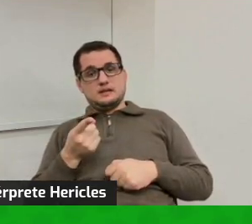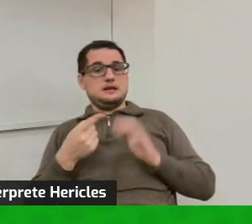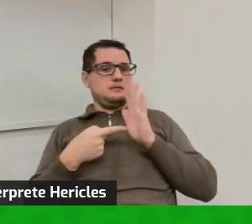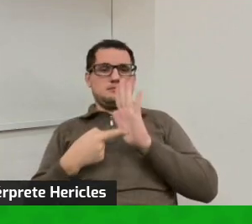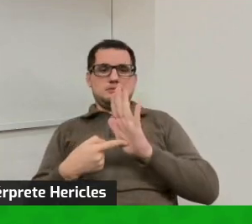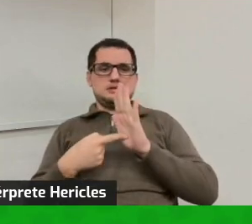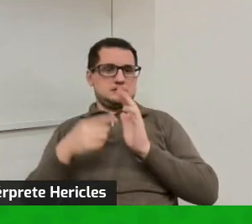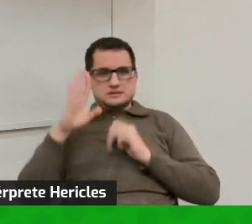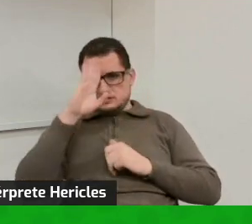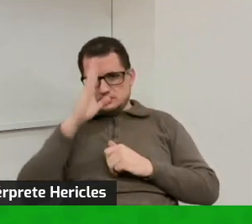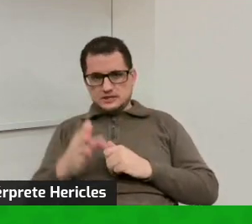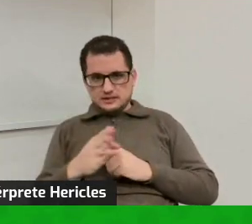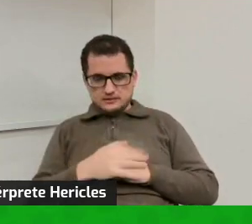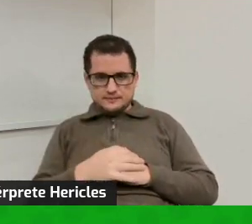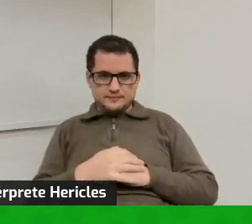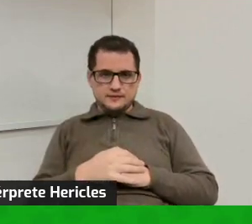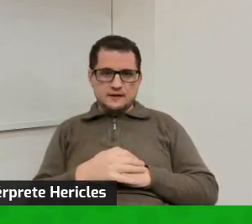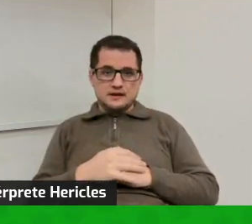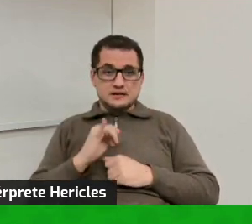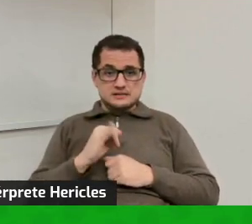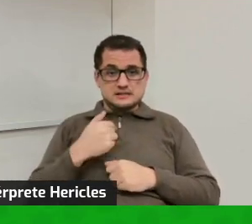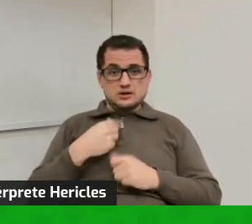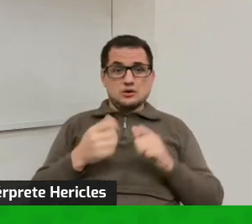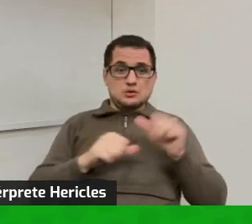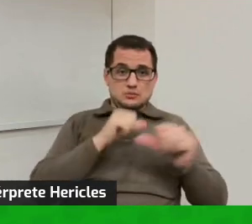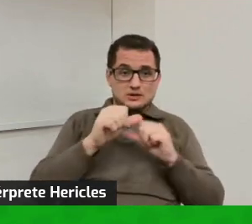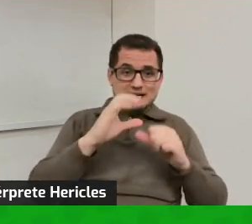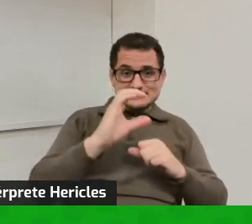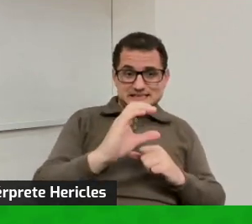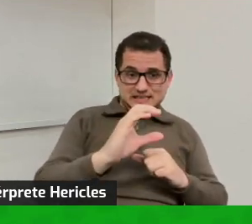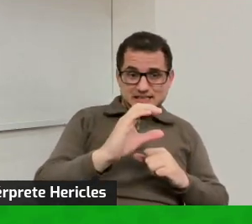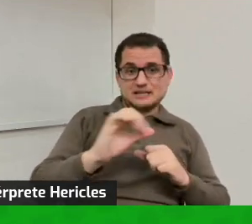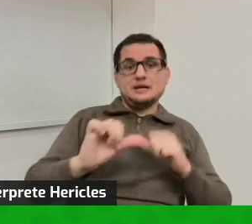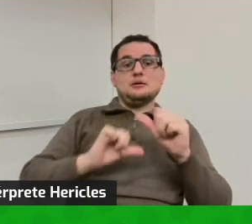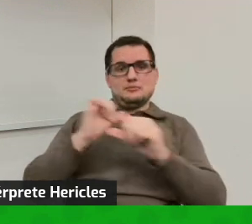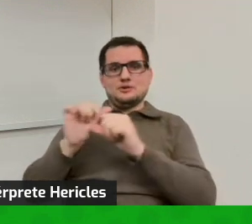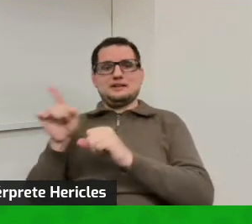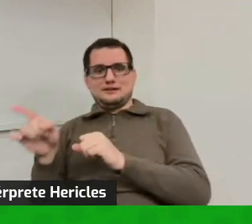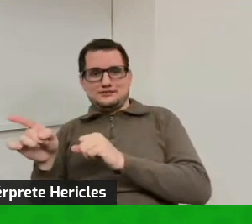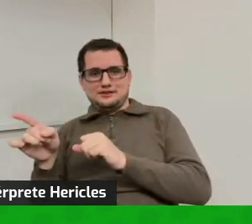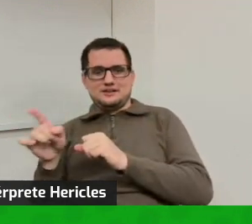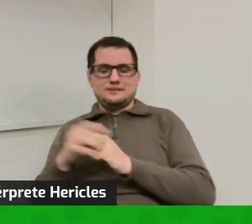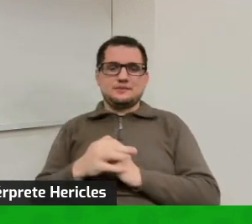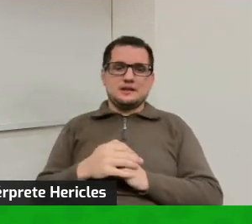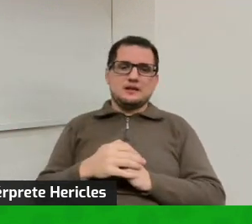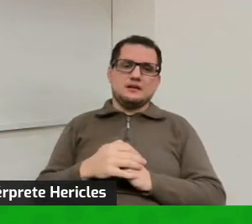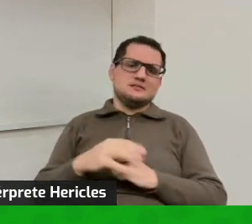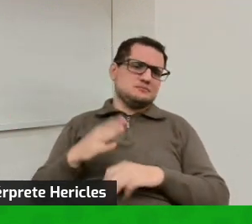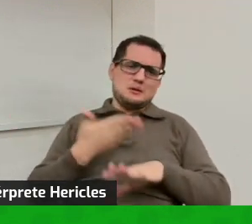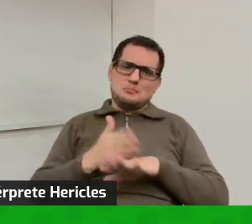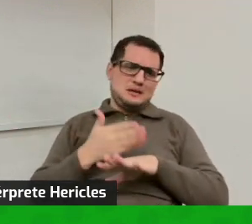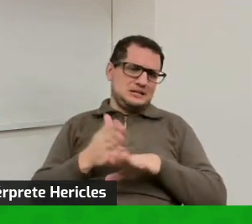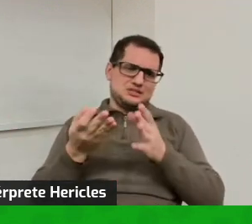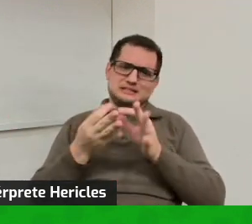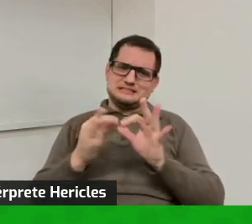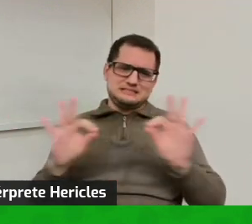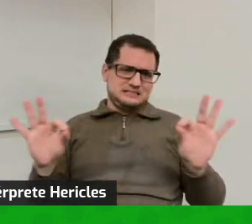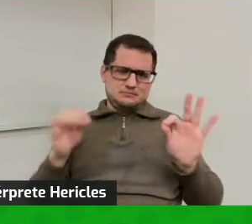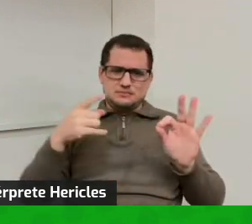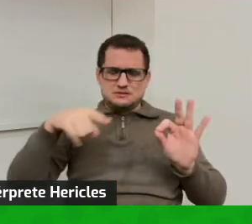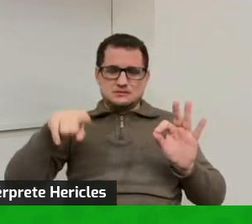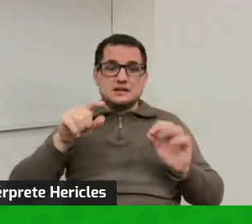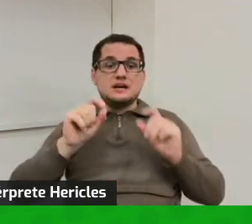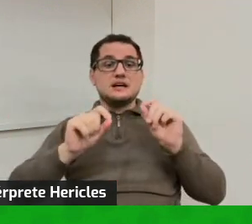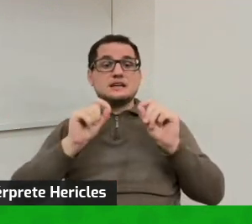para mim. Se eu colocar C, já vem o valor tudo certinho ali para mim. Então, mais uma prática simples. Para quem preferiu fazer